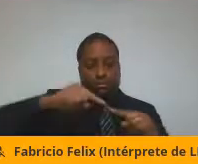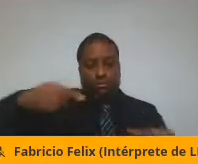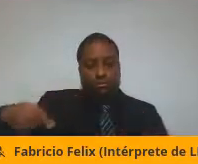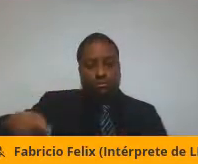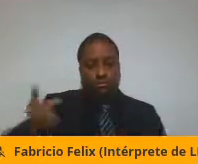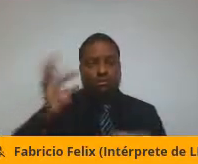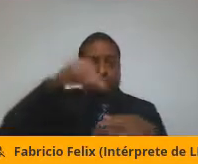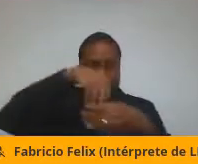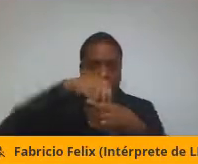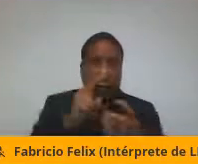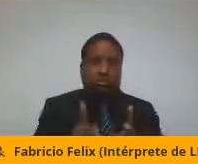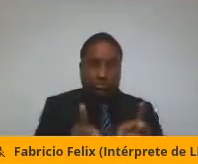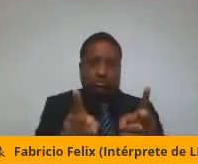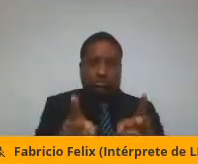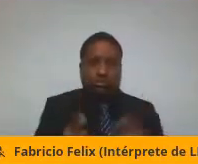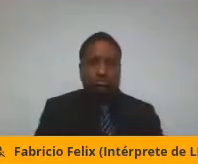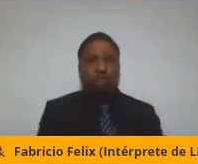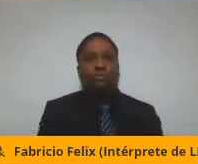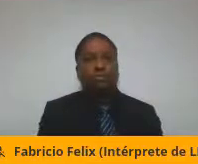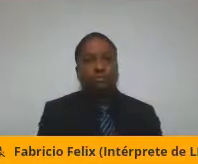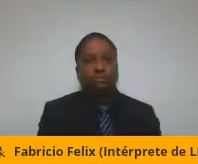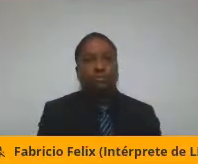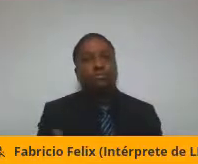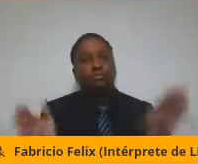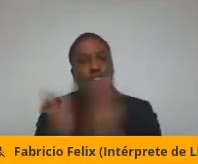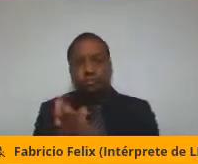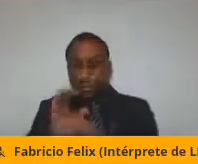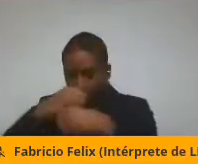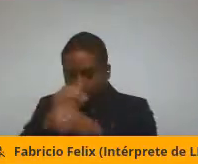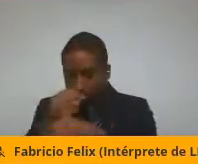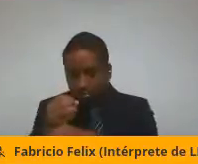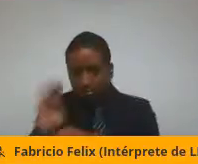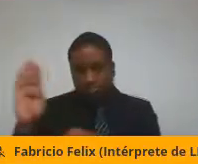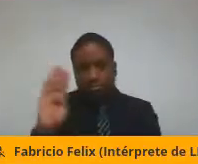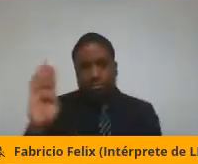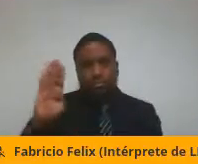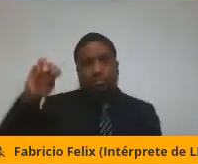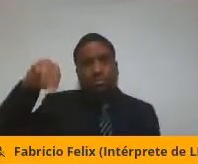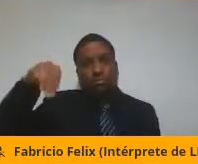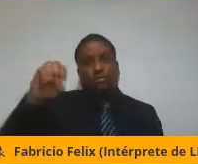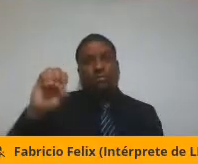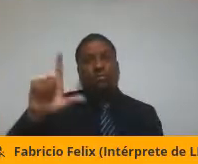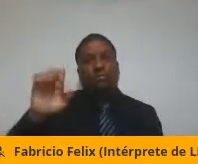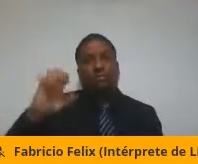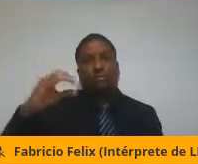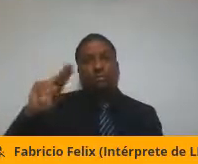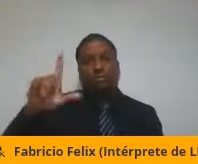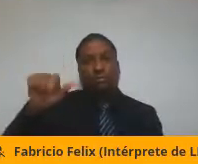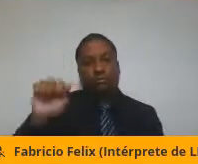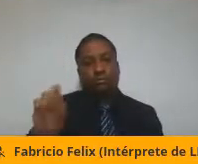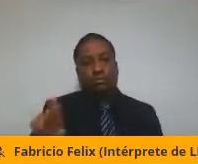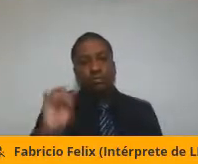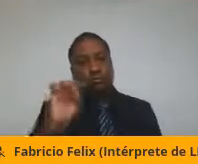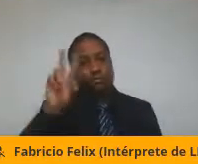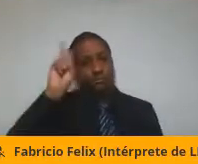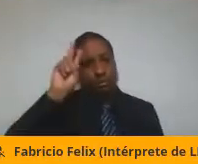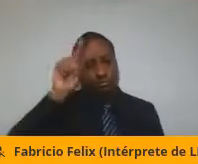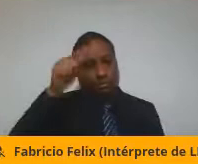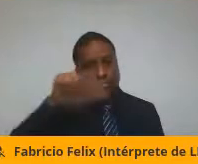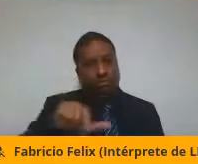Depois que a gente chega no laboratório de biologia molecular, por exemplo, então, só dando uma recapitulada aqui, vou mostrar